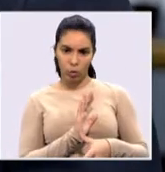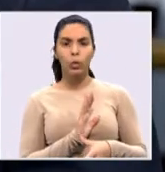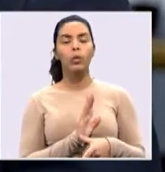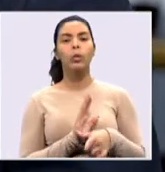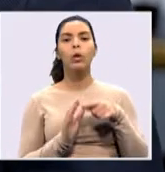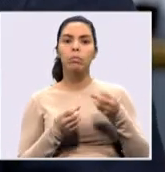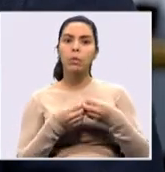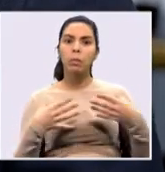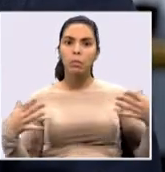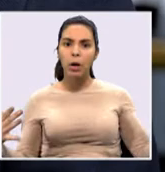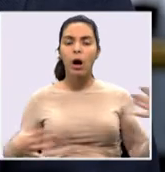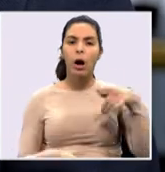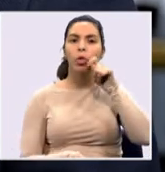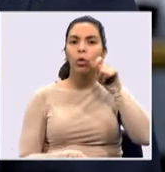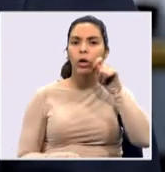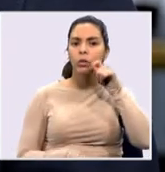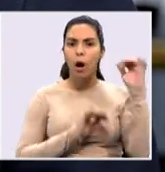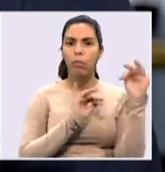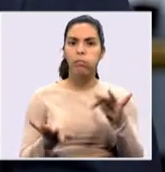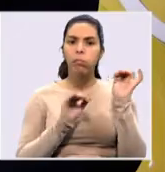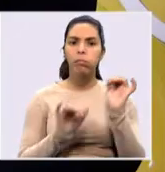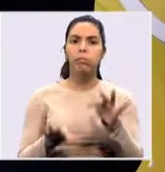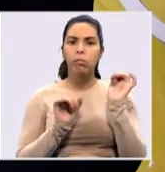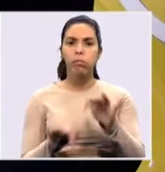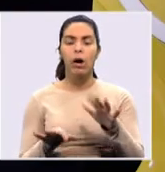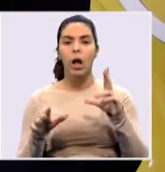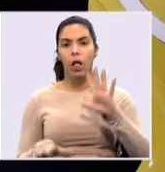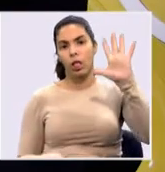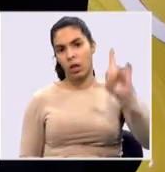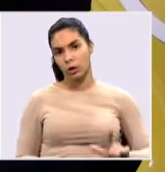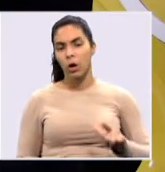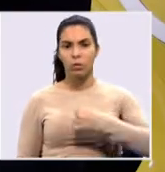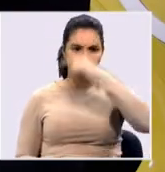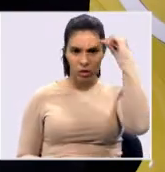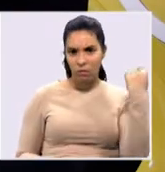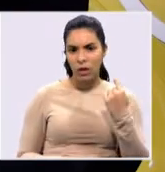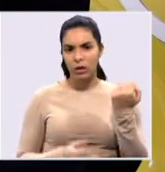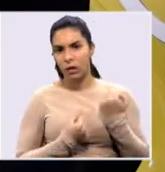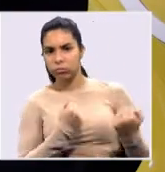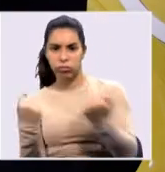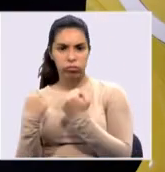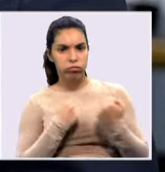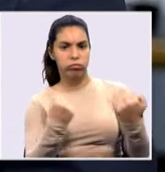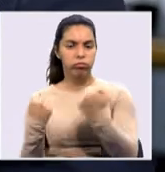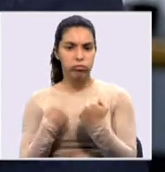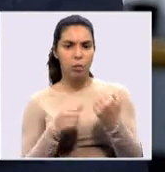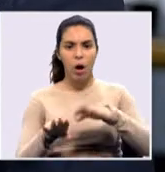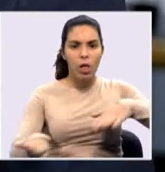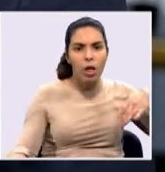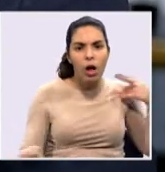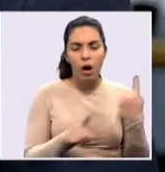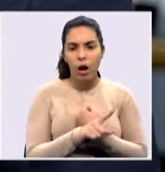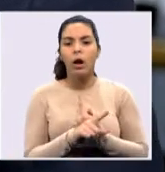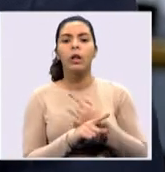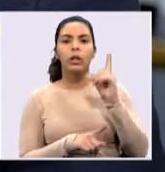Lisboa. Crescimento muito acentuado do turismo, muita dificuldade na mobilidade em Lisboa,